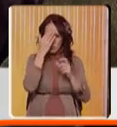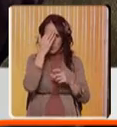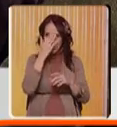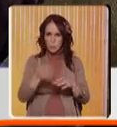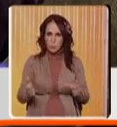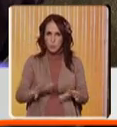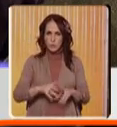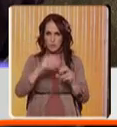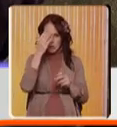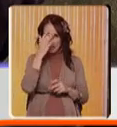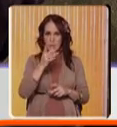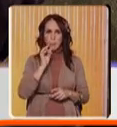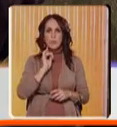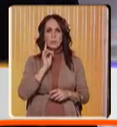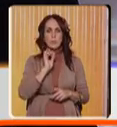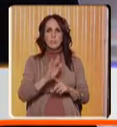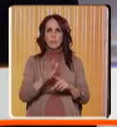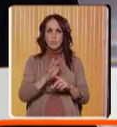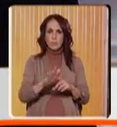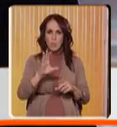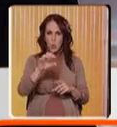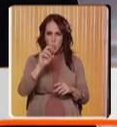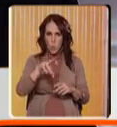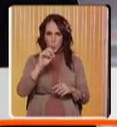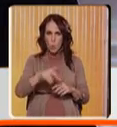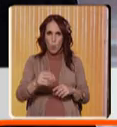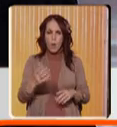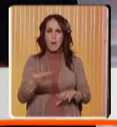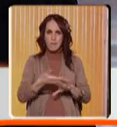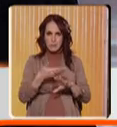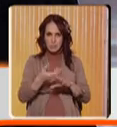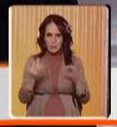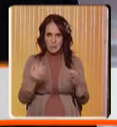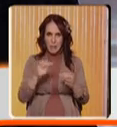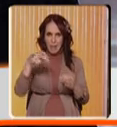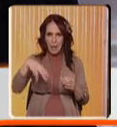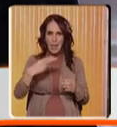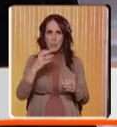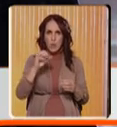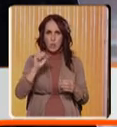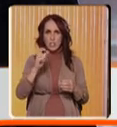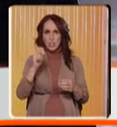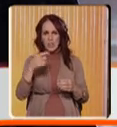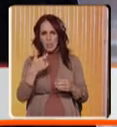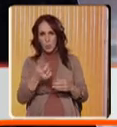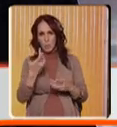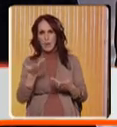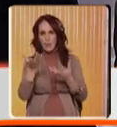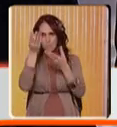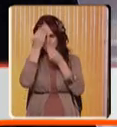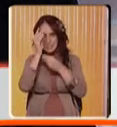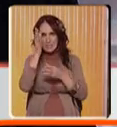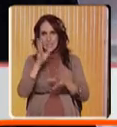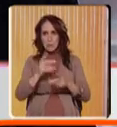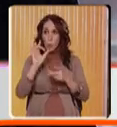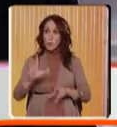cerebral é importante a influência de algumas hormonas sexuais, normalmente o androgénio. E o androgénio tem receptores no cérebro, e quando estava a